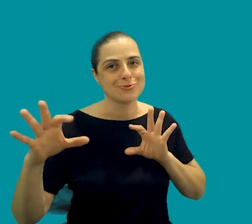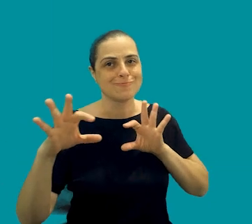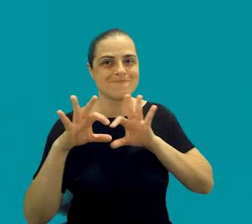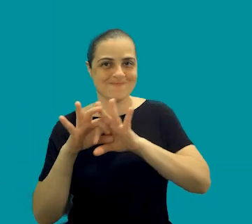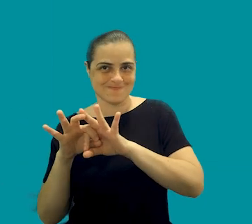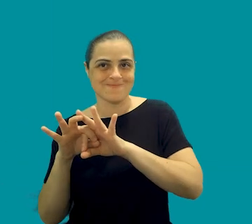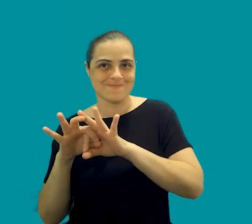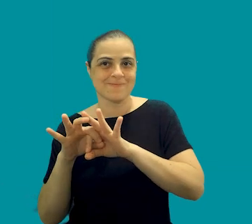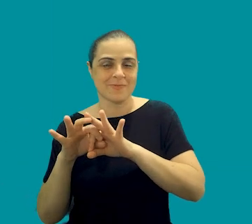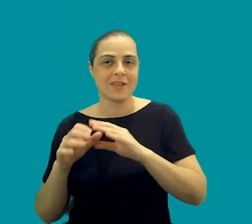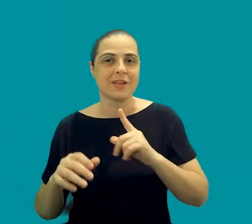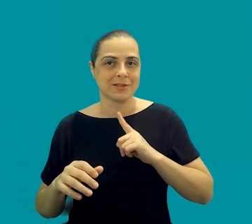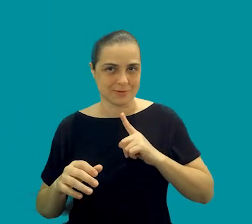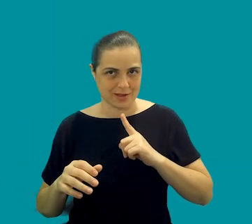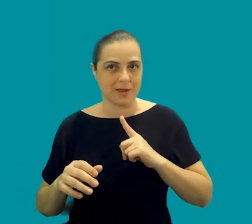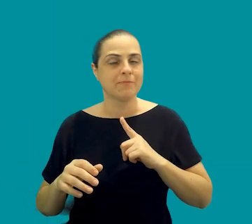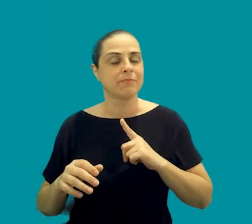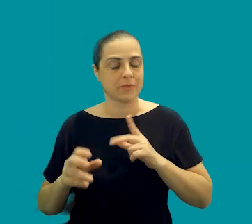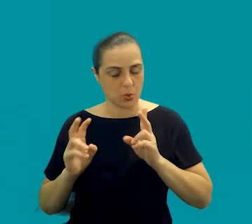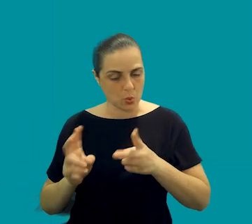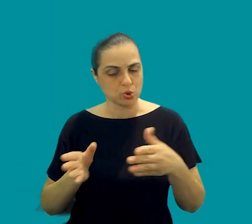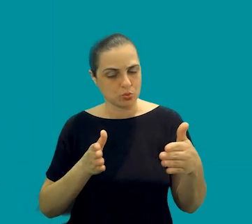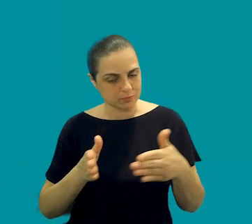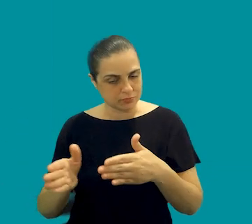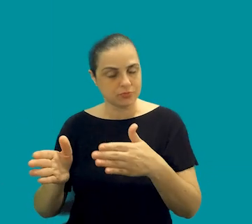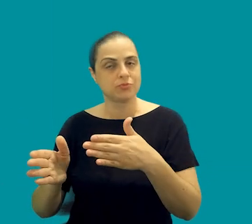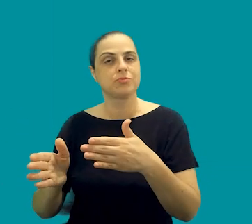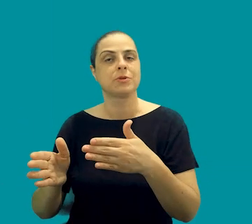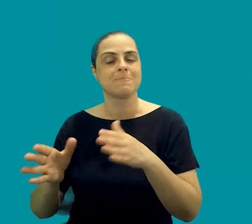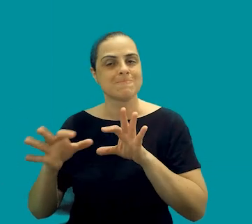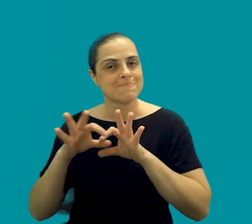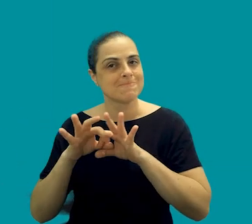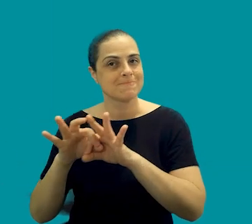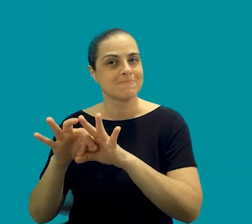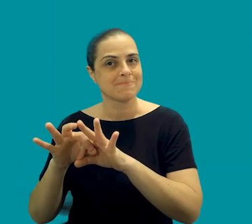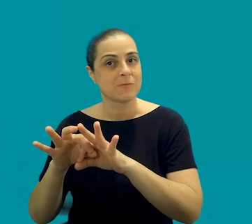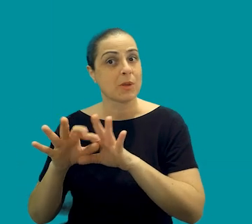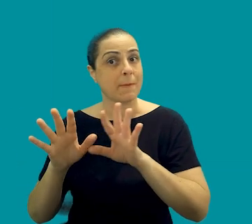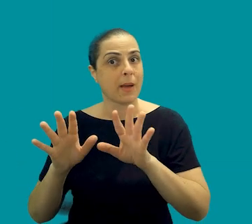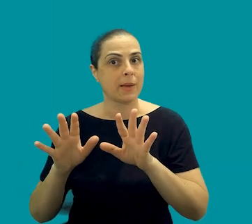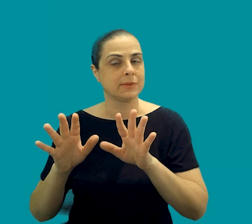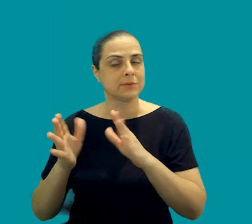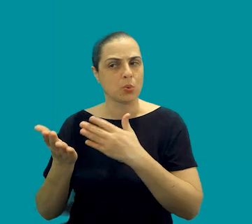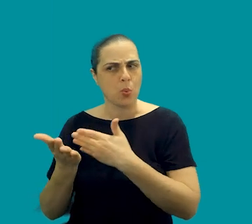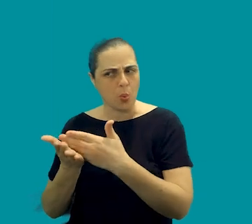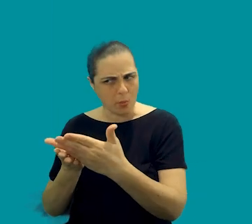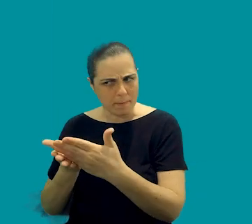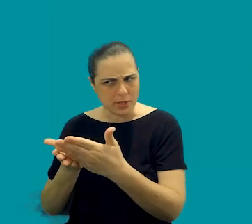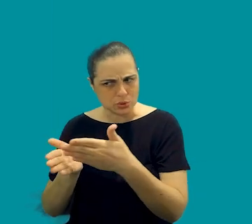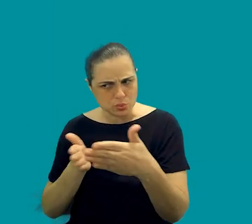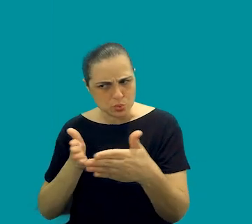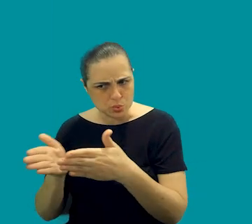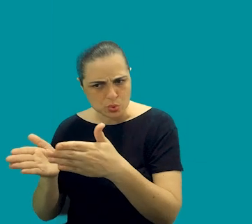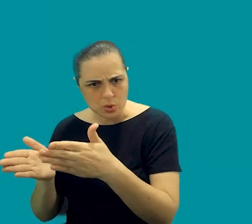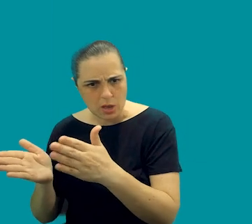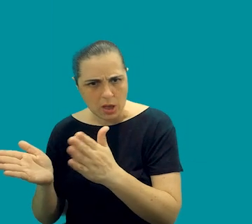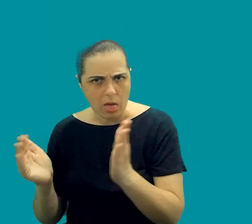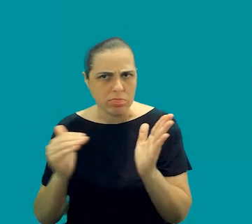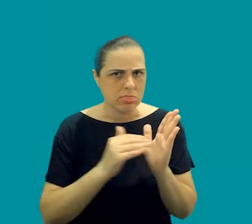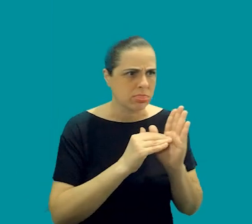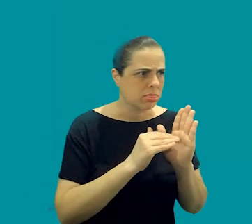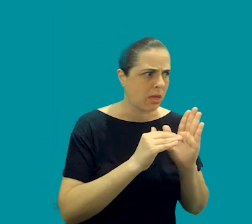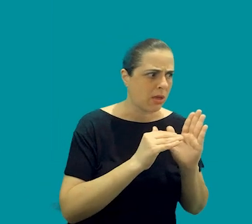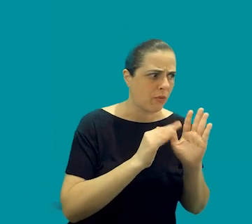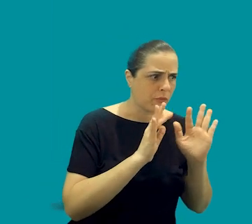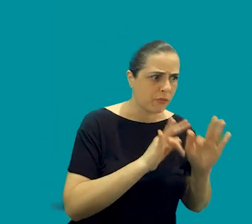jovem, né, ao longo dessa jornada, como eles entram e como eles saem com uma outra estrutura mental, com